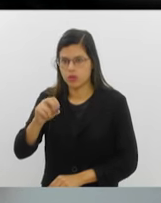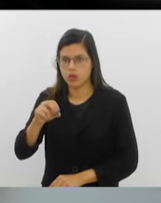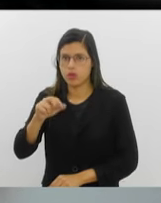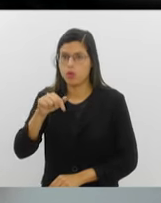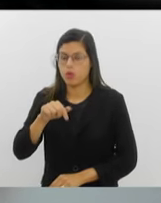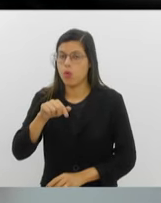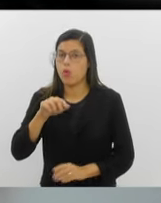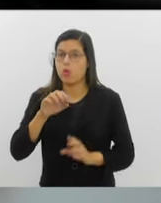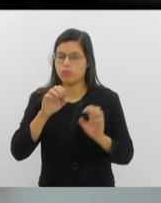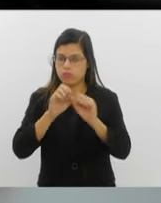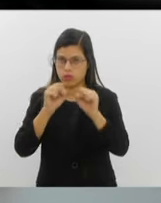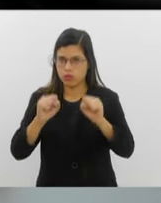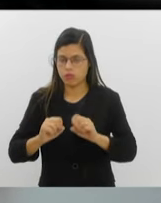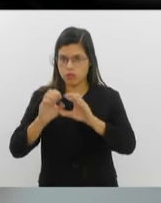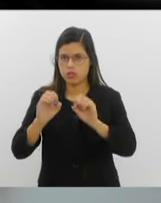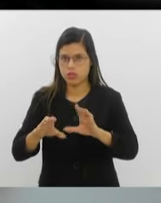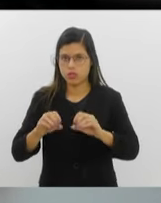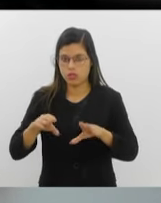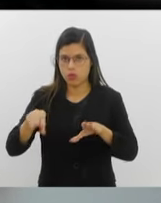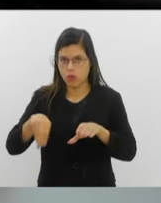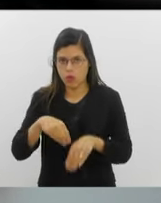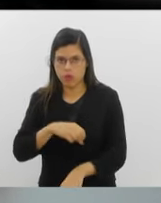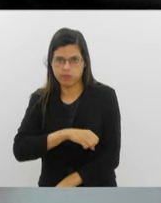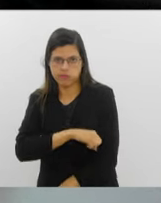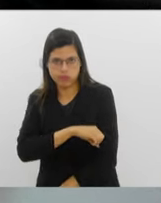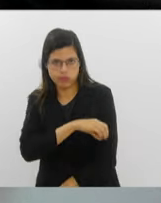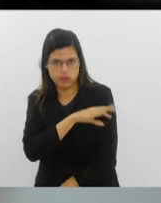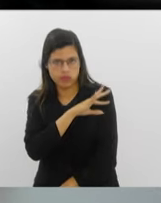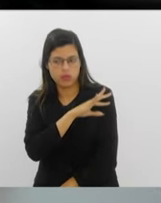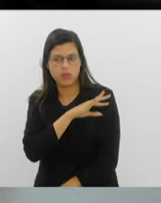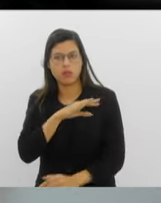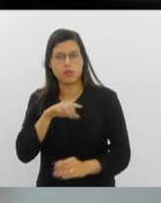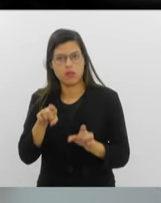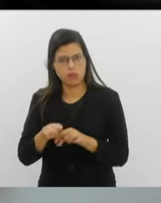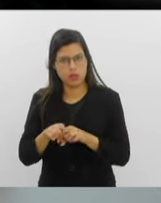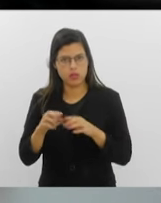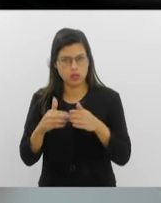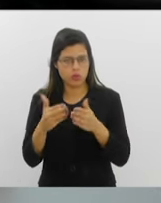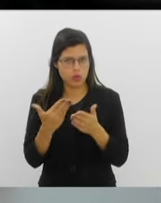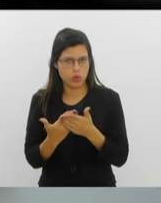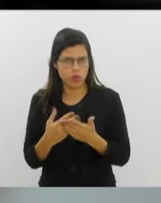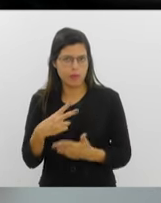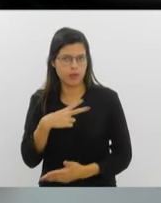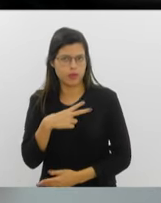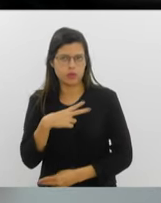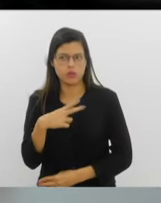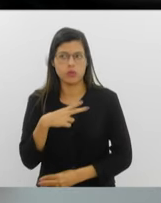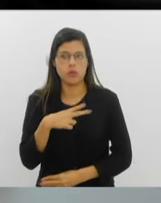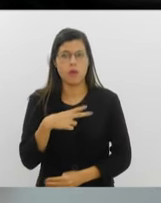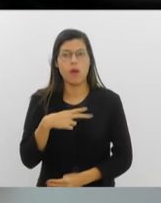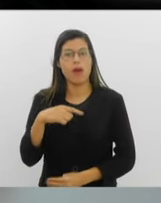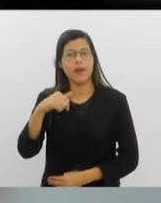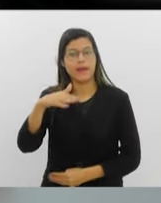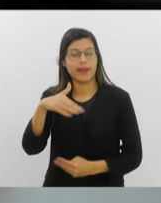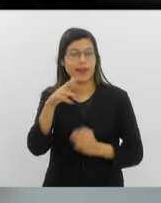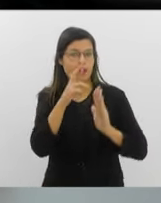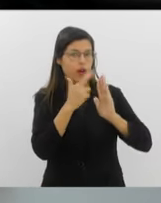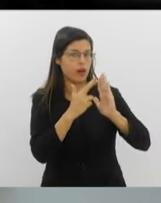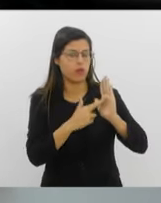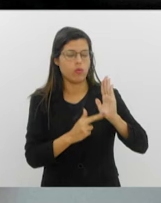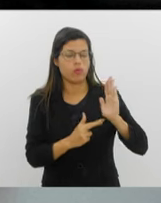o ensino fundamental da rede privada. Quem regula o ensino fundamental da rede privada